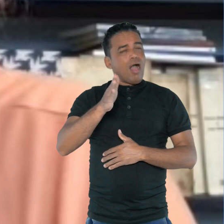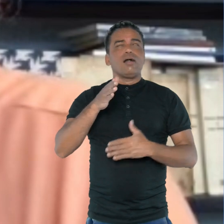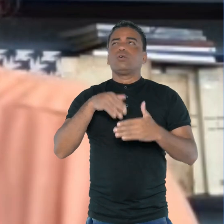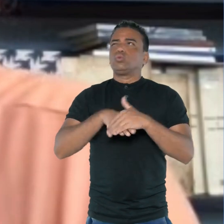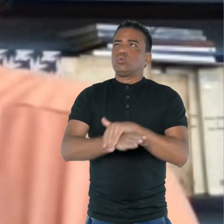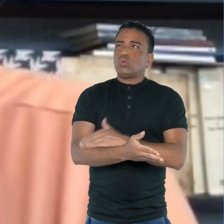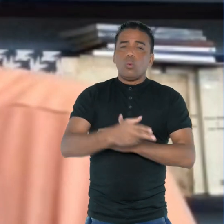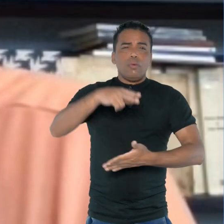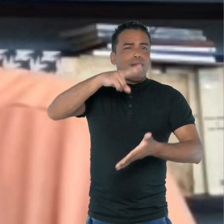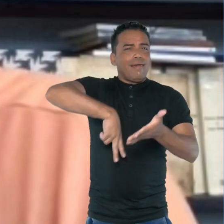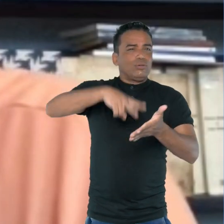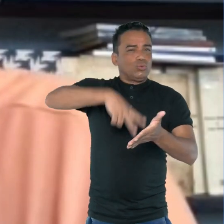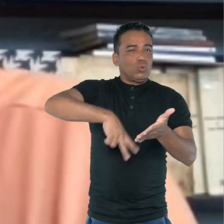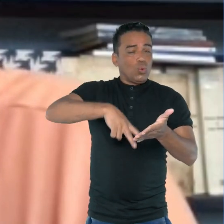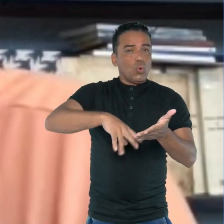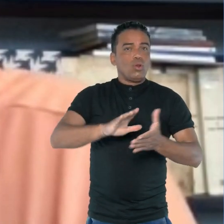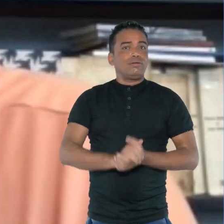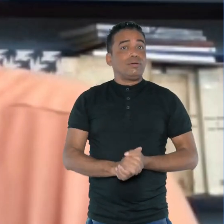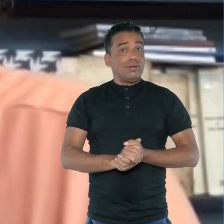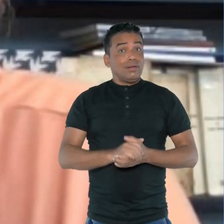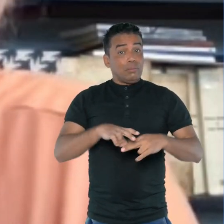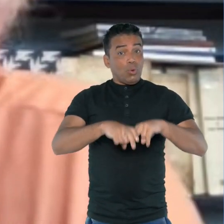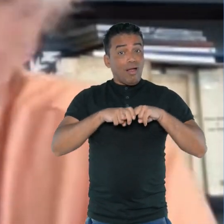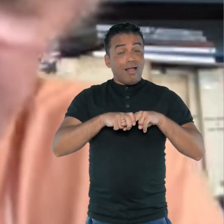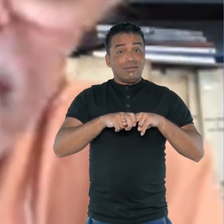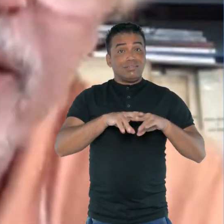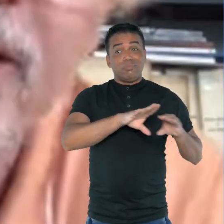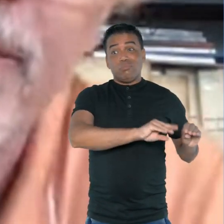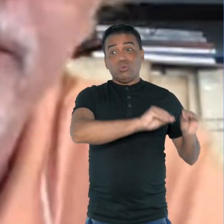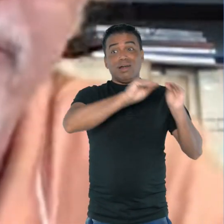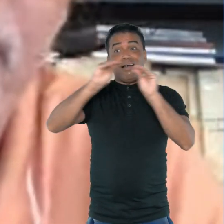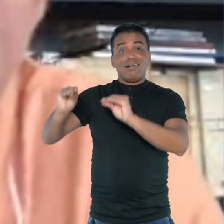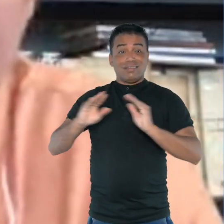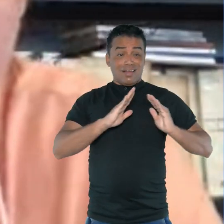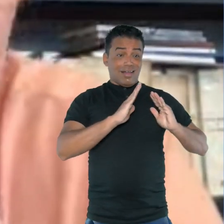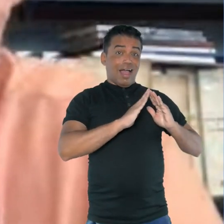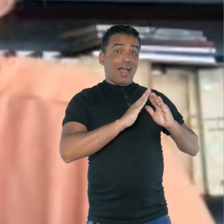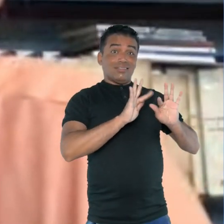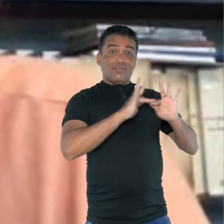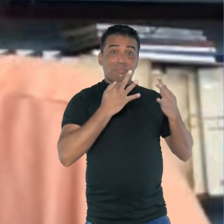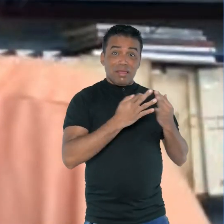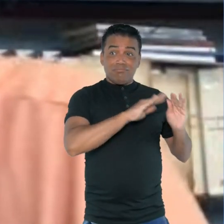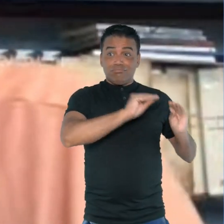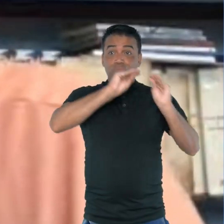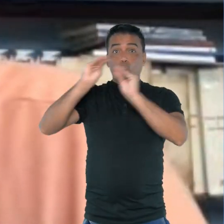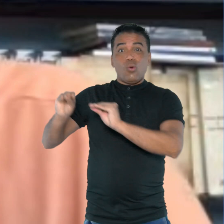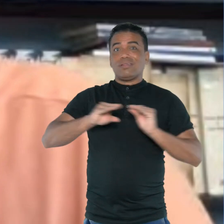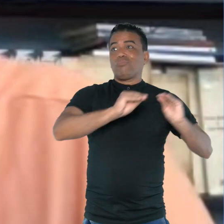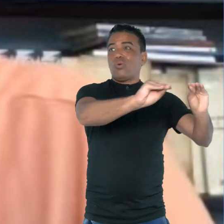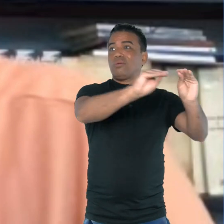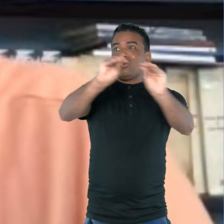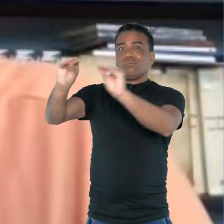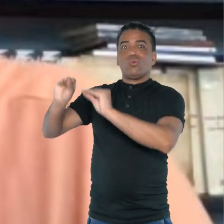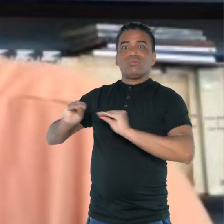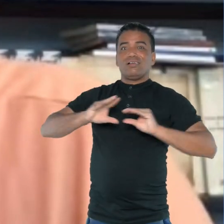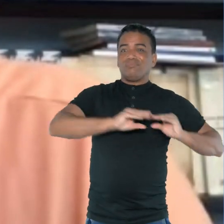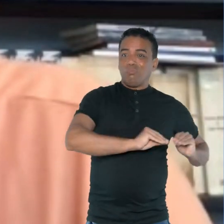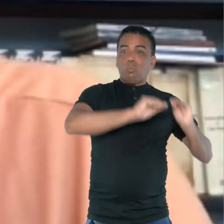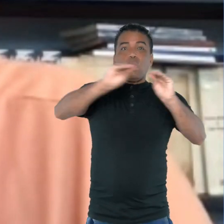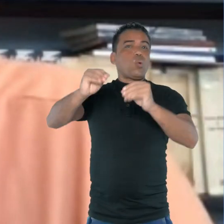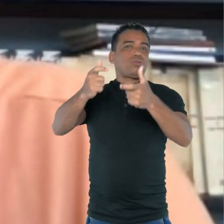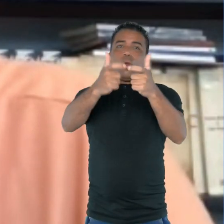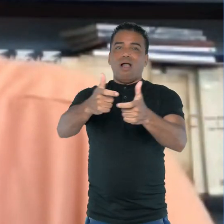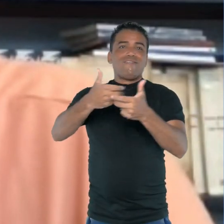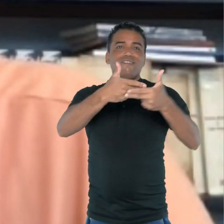leitor e, por acaso, numa das mudanças da família, minha família se mudou muito na minha